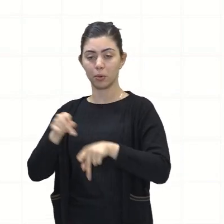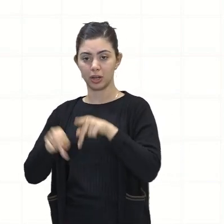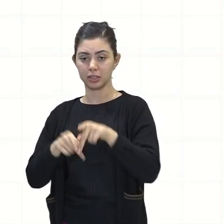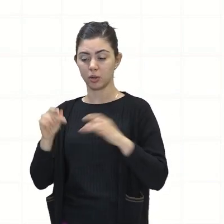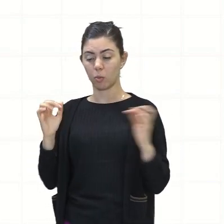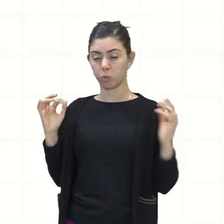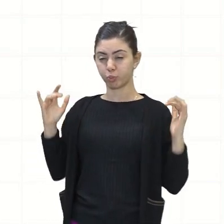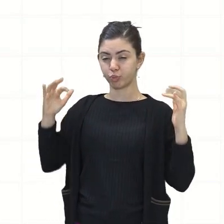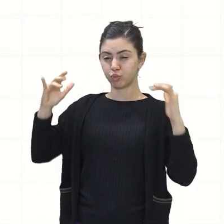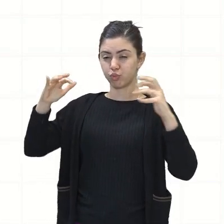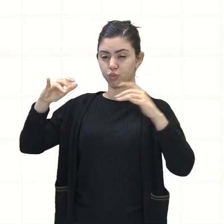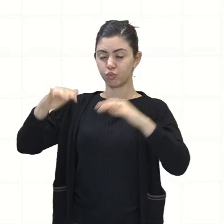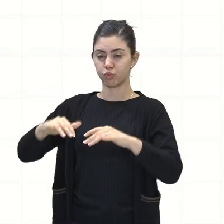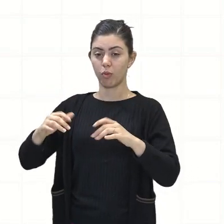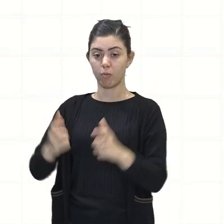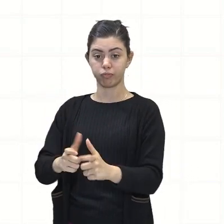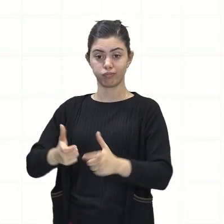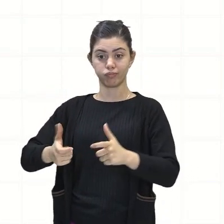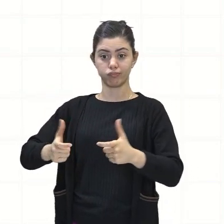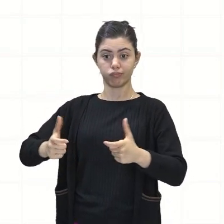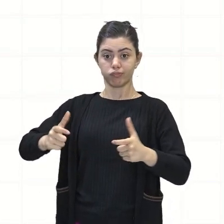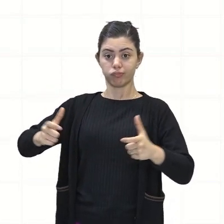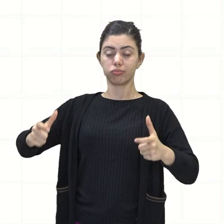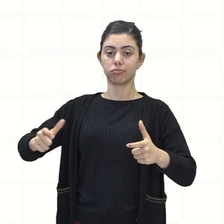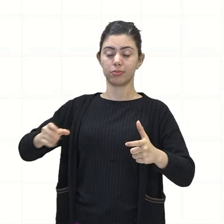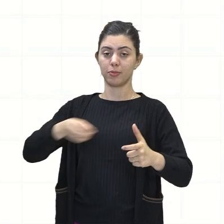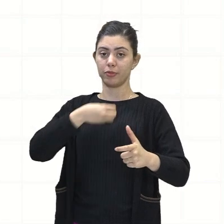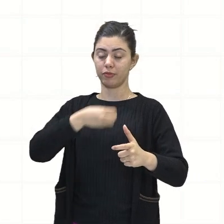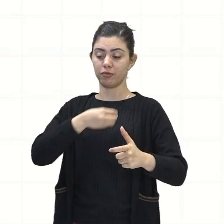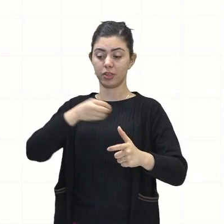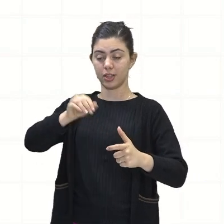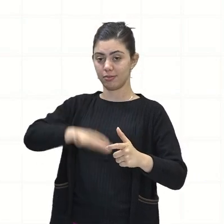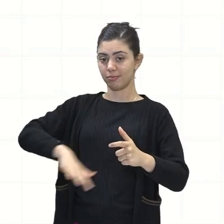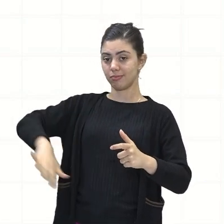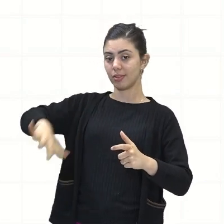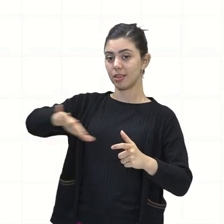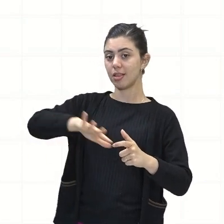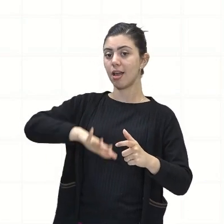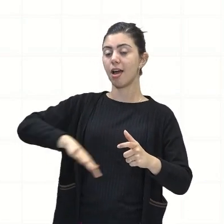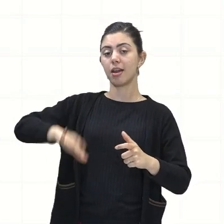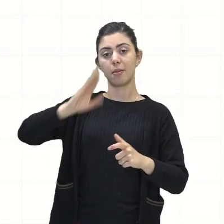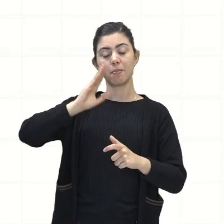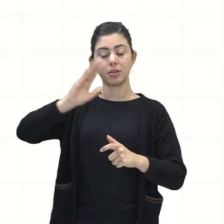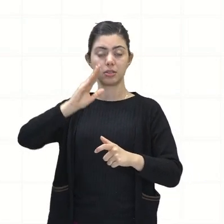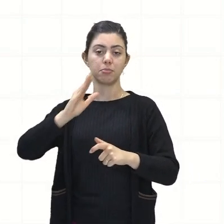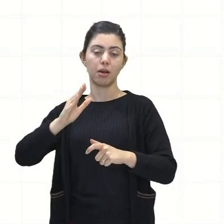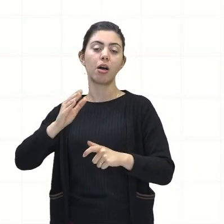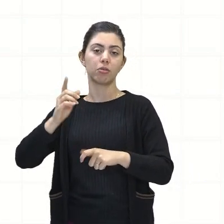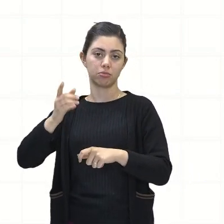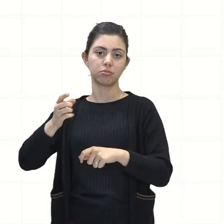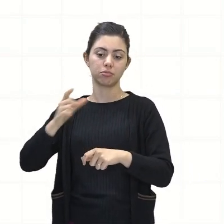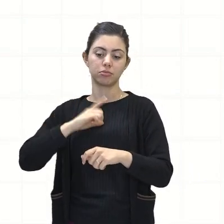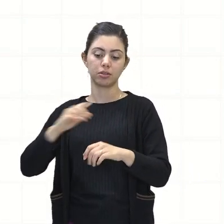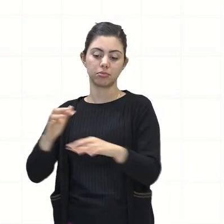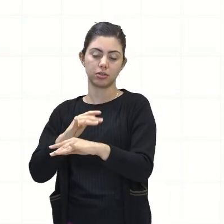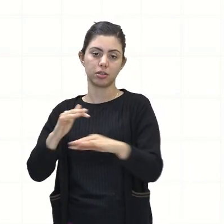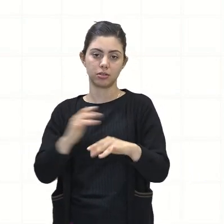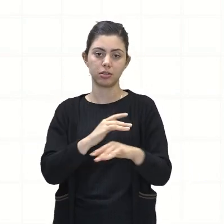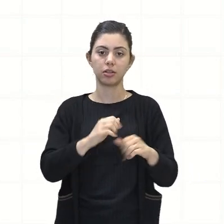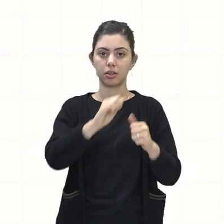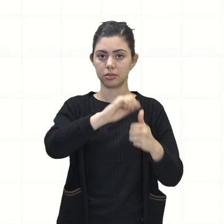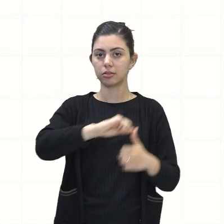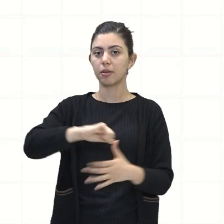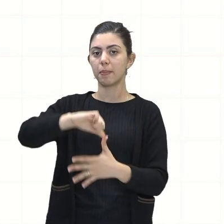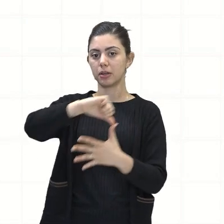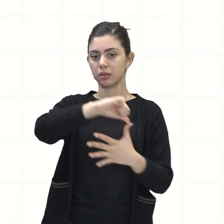gente concentrada, tem muita gente vivendo nessas áreas ali das principais cidades da América do Sul. Vamos dar uma olhada